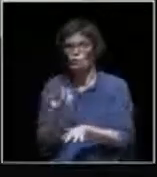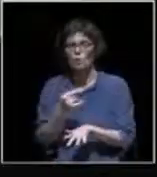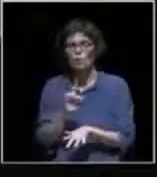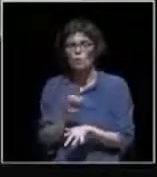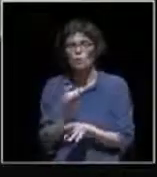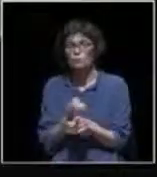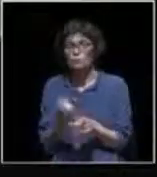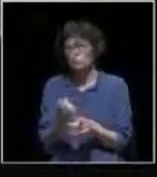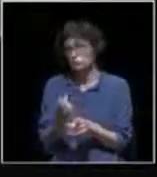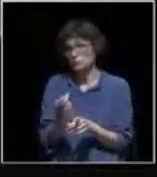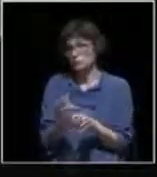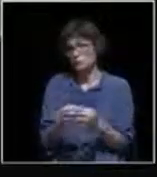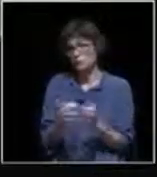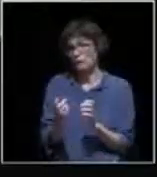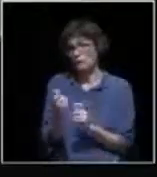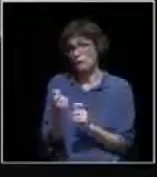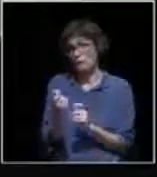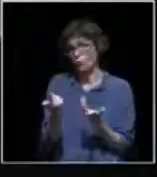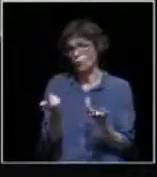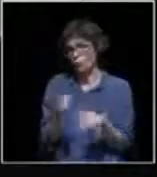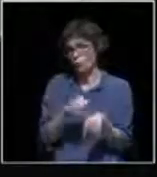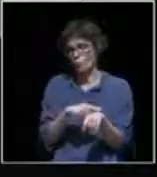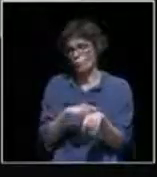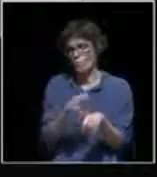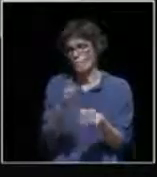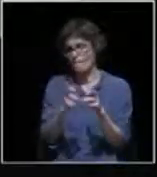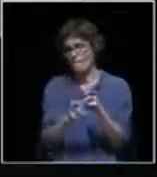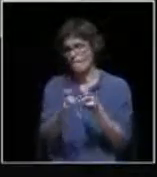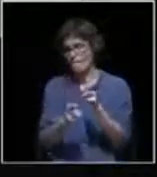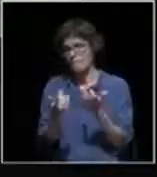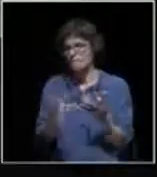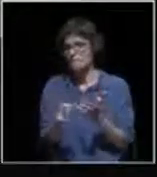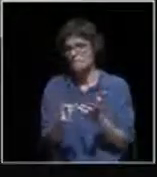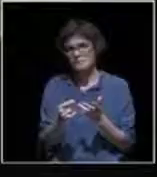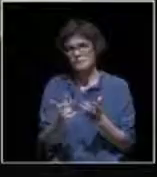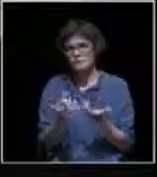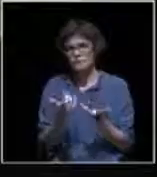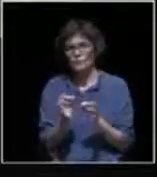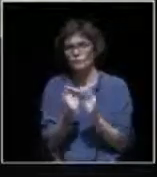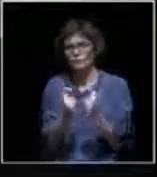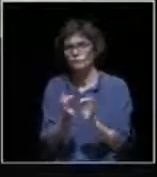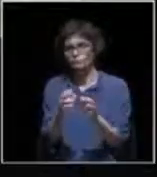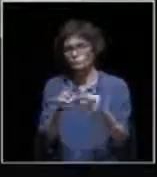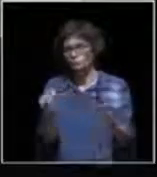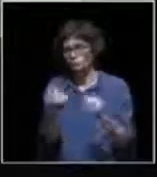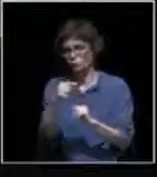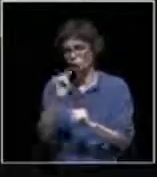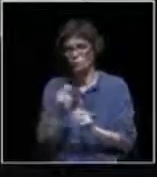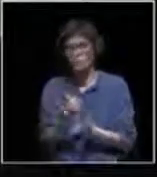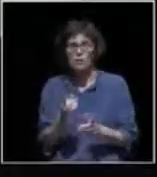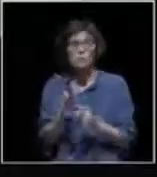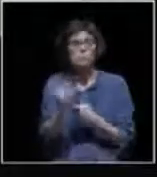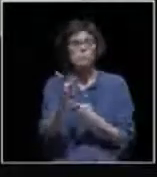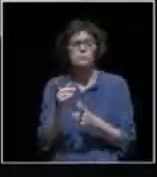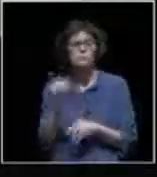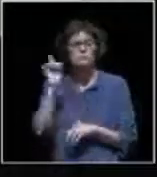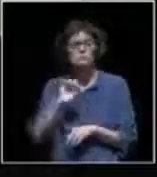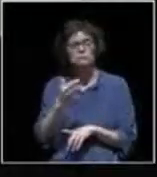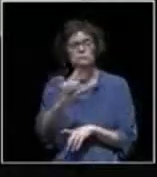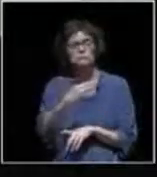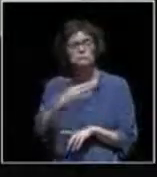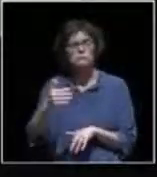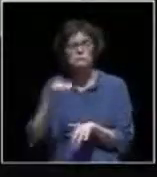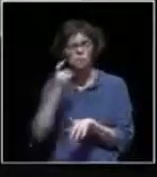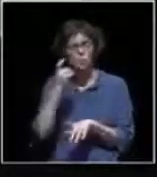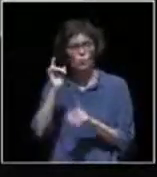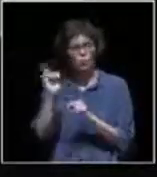por o custo ou os seus horários poucas vantagens trazerem aos municípios. Se não vejamos, por exemplo, no passado dia 11 de março, a Carris colocou em